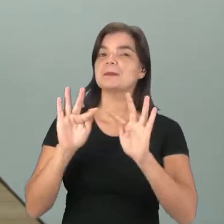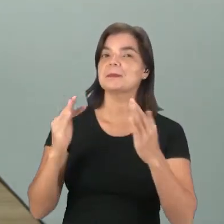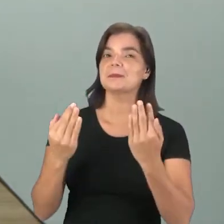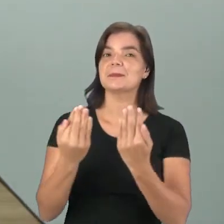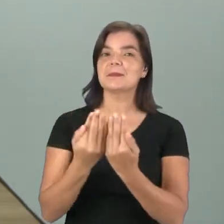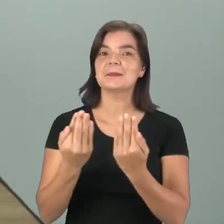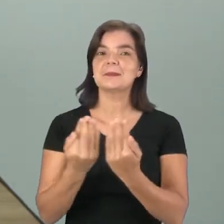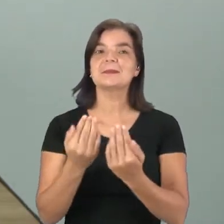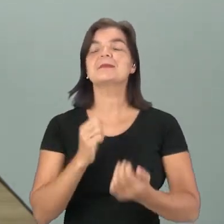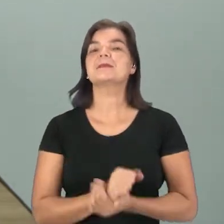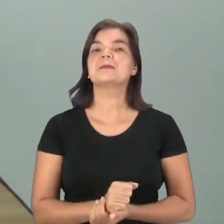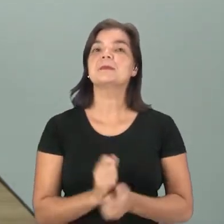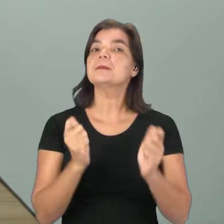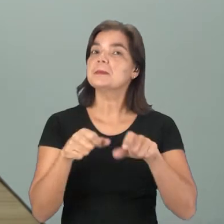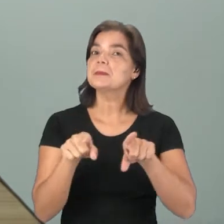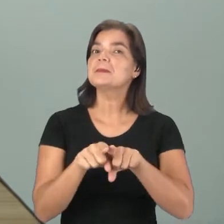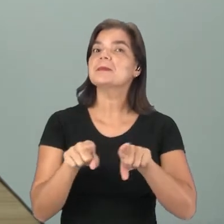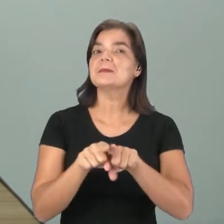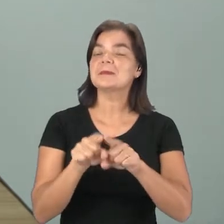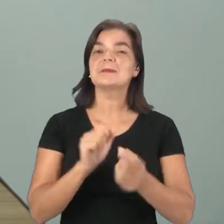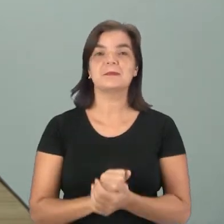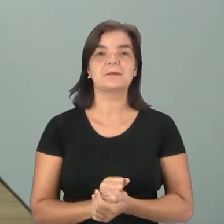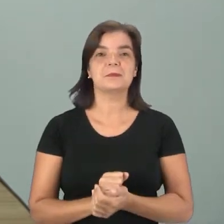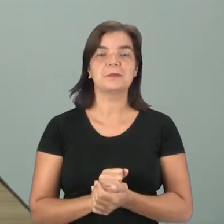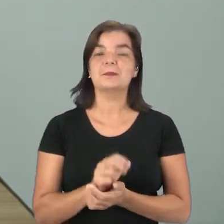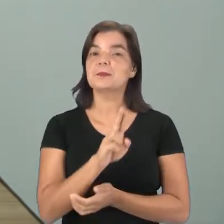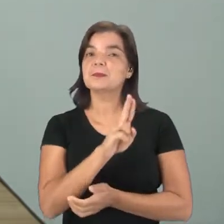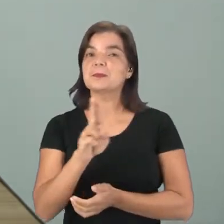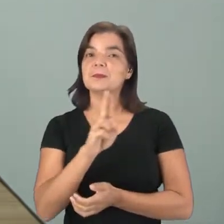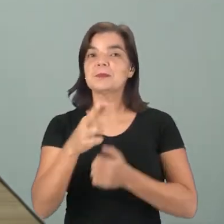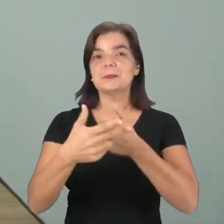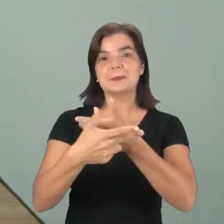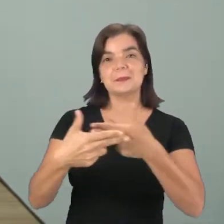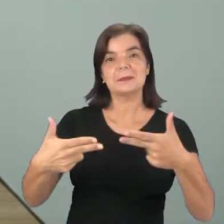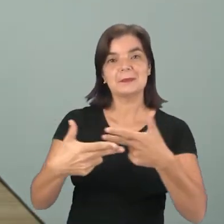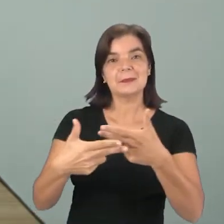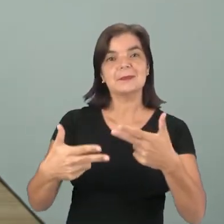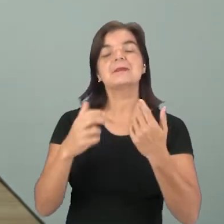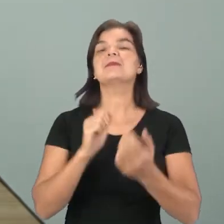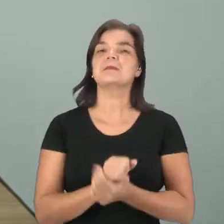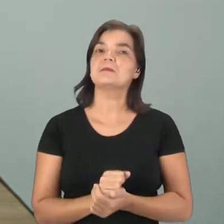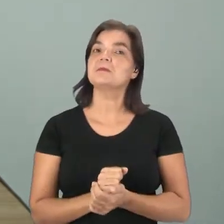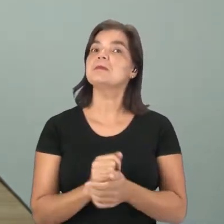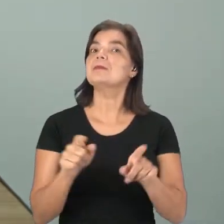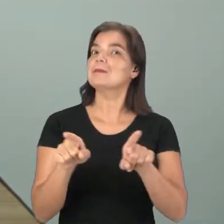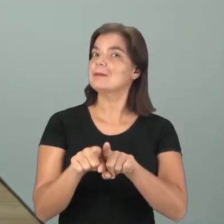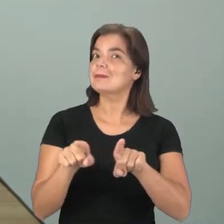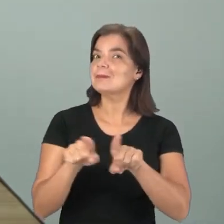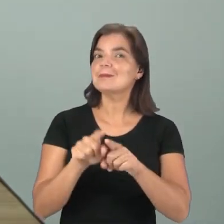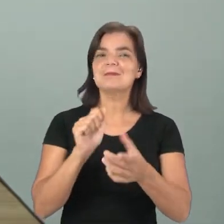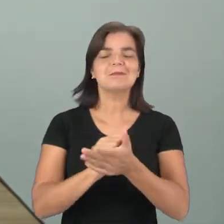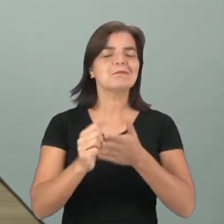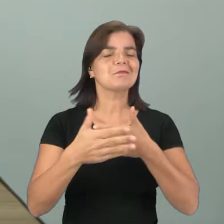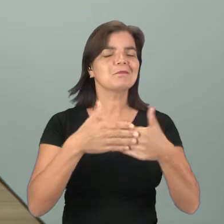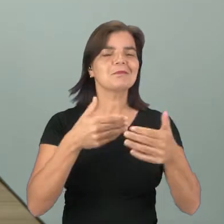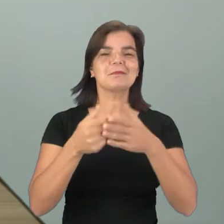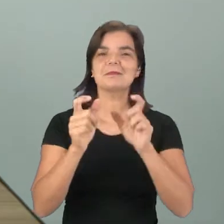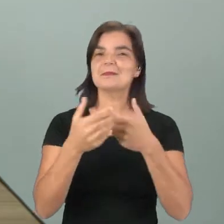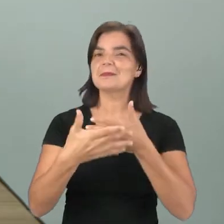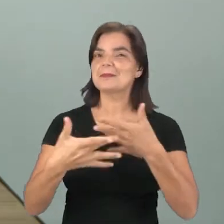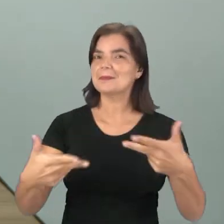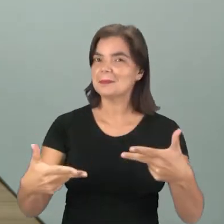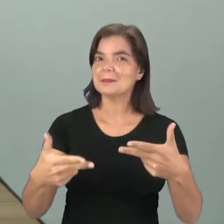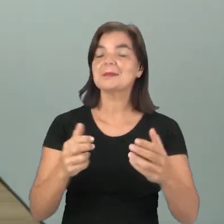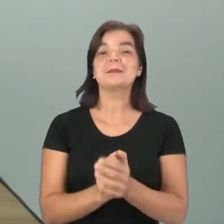familiares podemos escrever também os nomes dos objetos a escrever qualquer